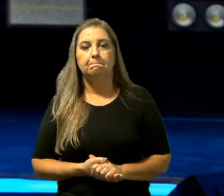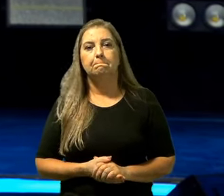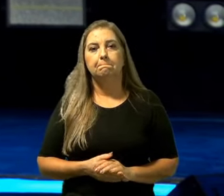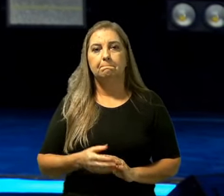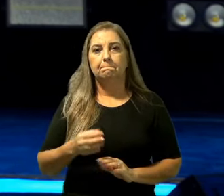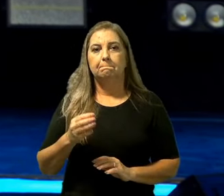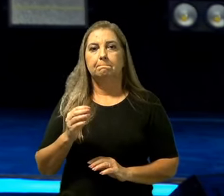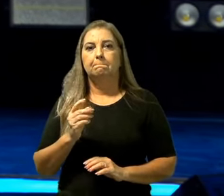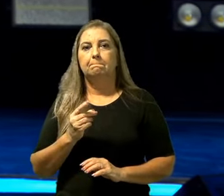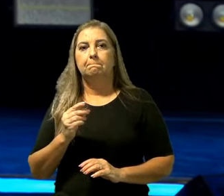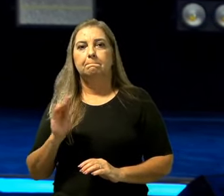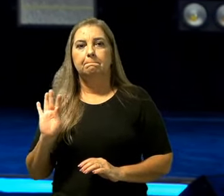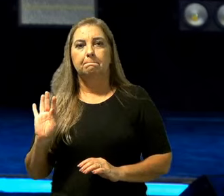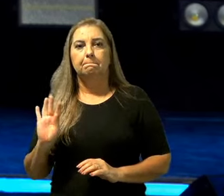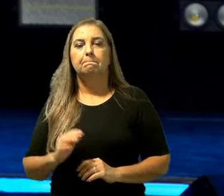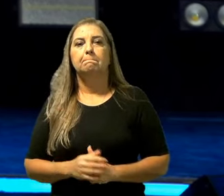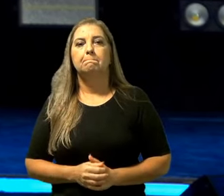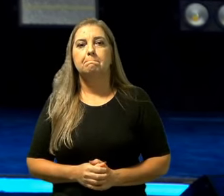23.